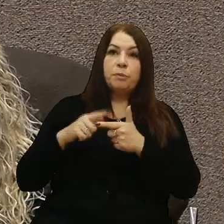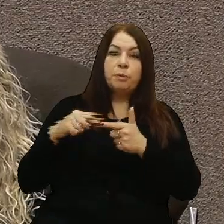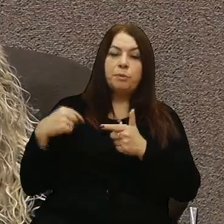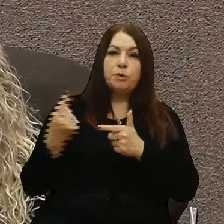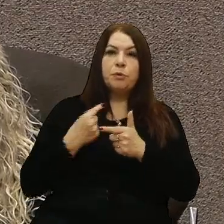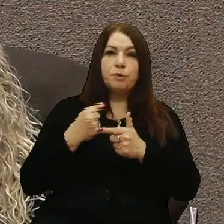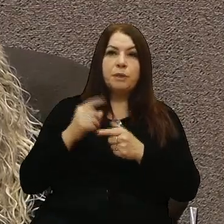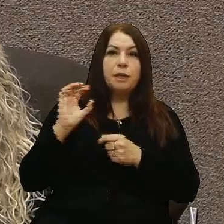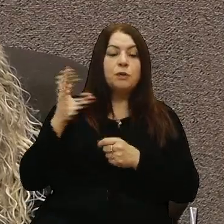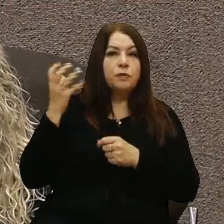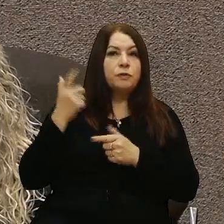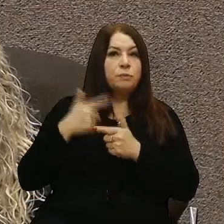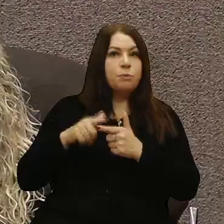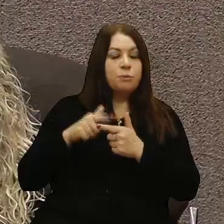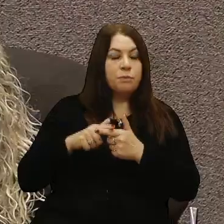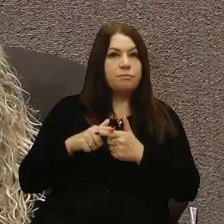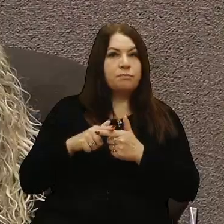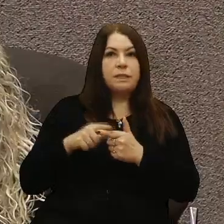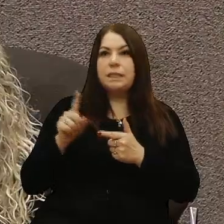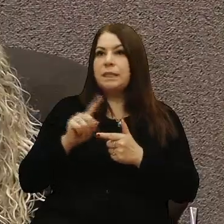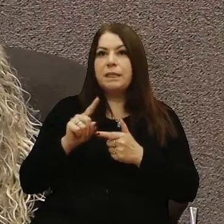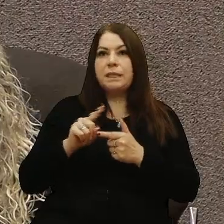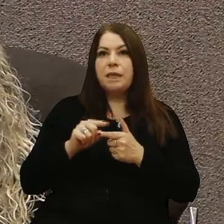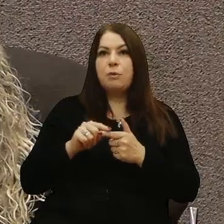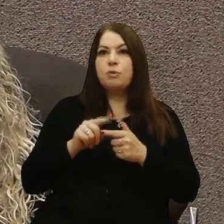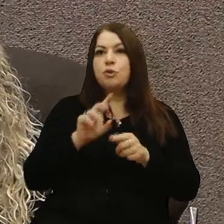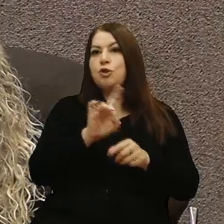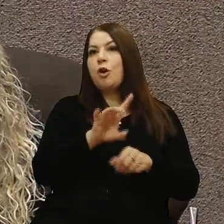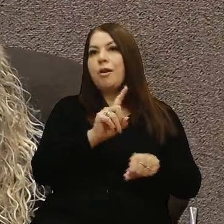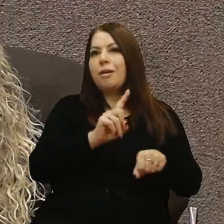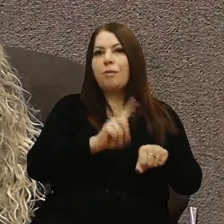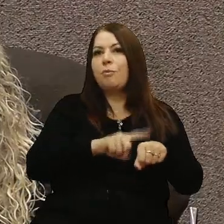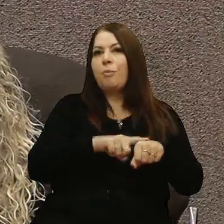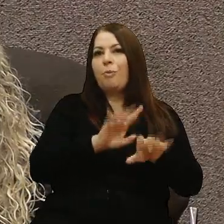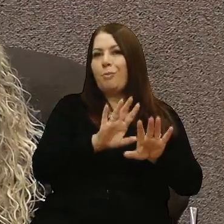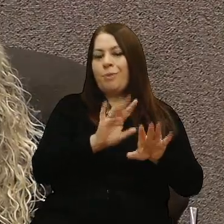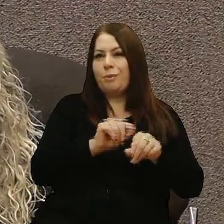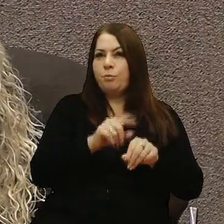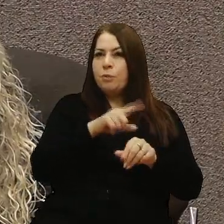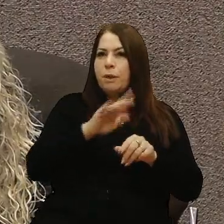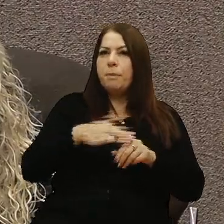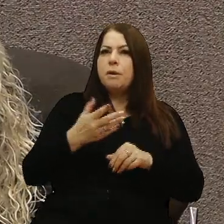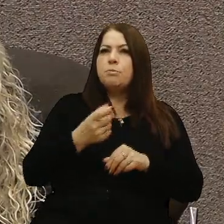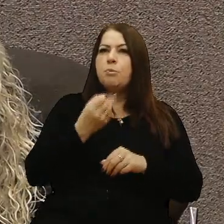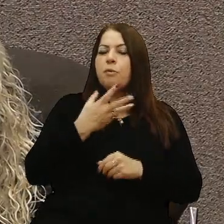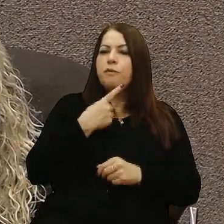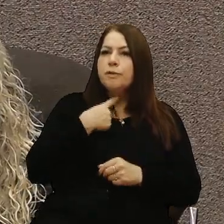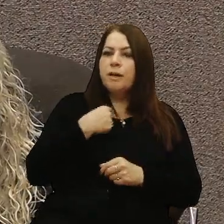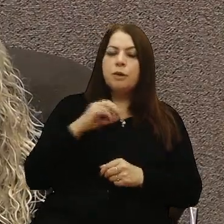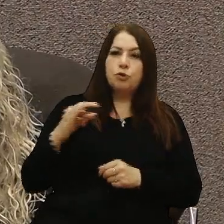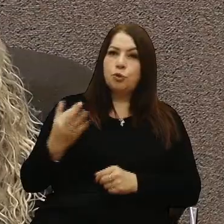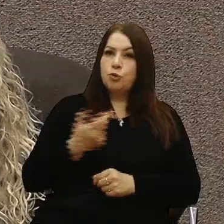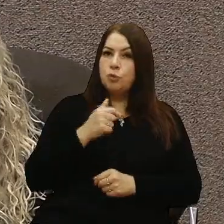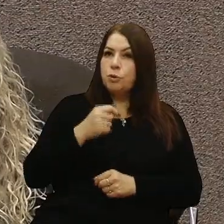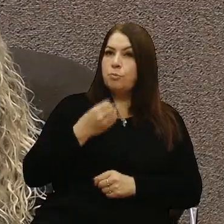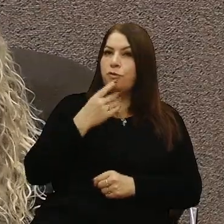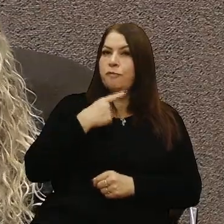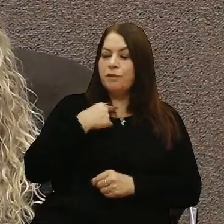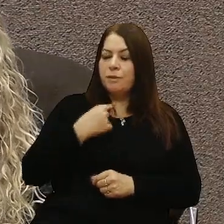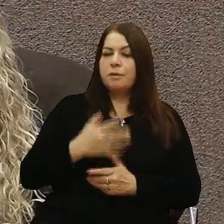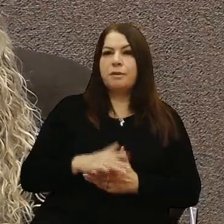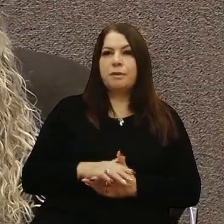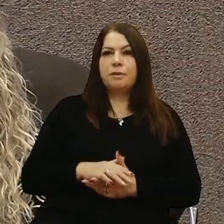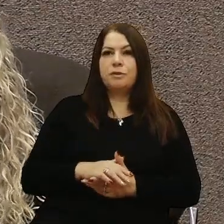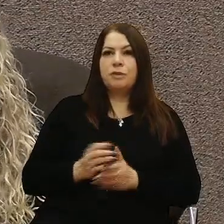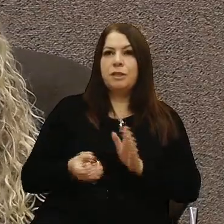é resolver o problema e não enxugar gelo. Por mais que o senhor tenha boa vontade, e todos nós aqui tenhamos boa vontade